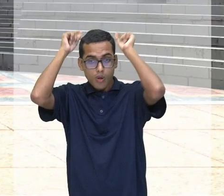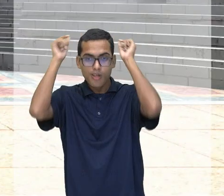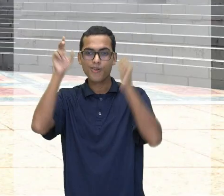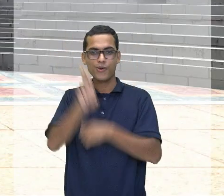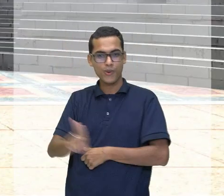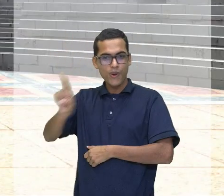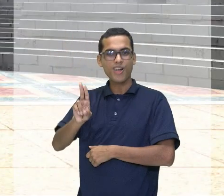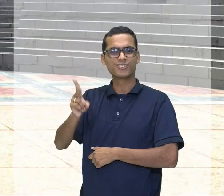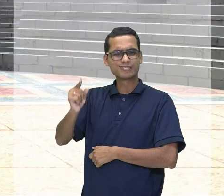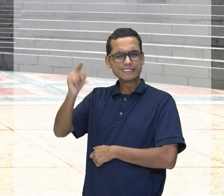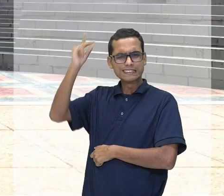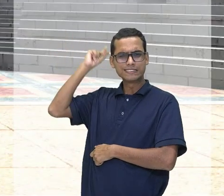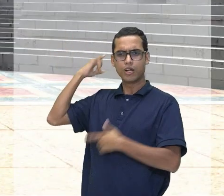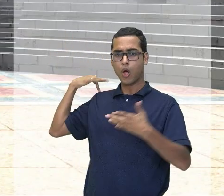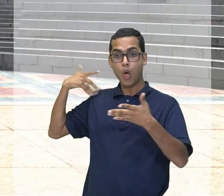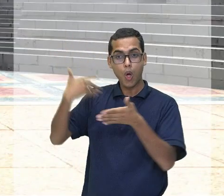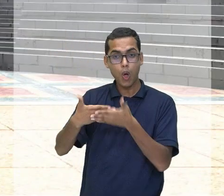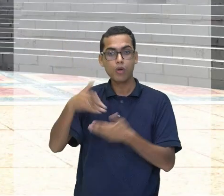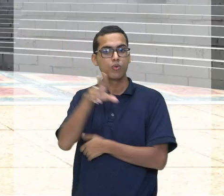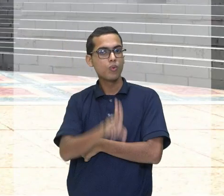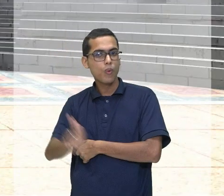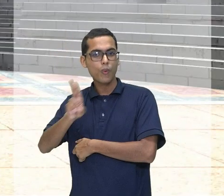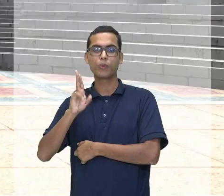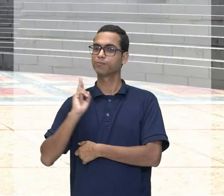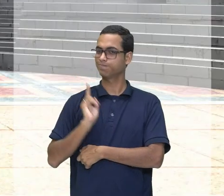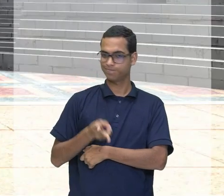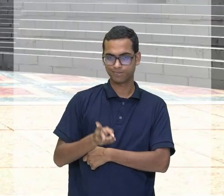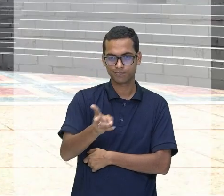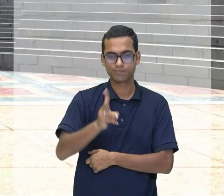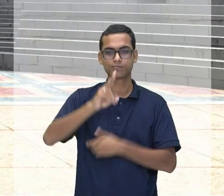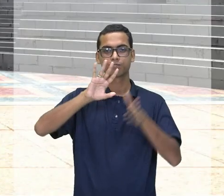até hoje ainda são utilizados dentro dos